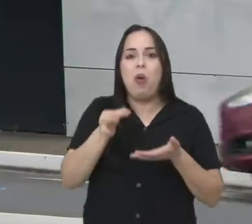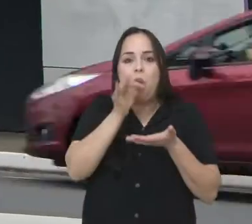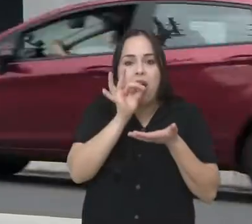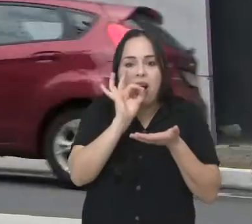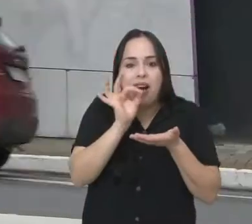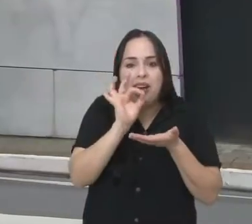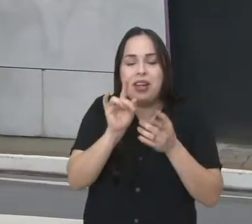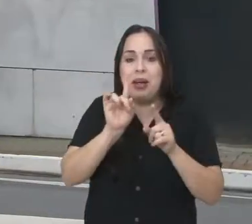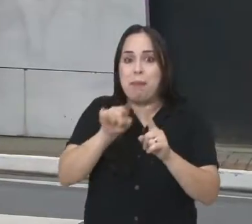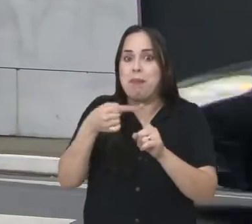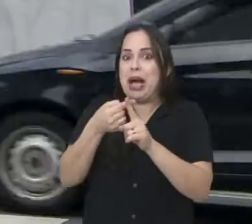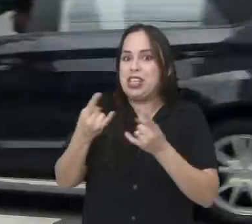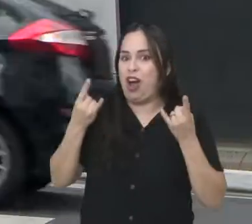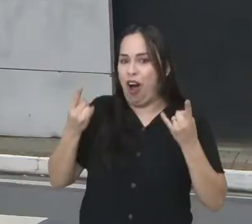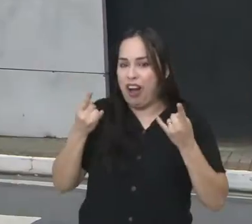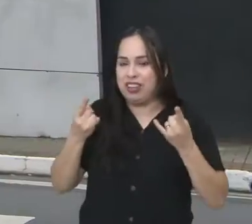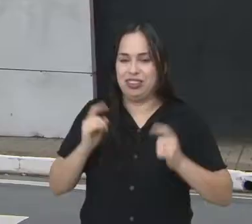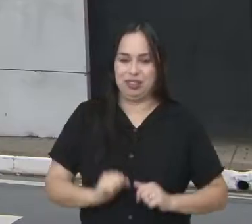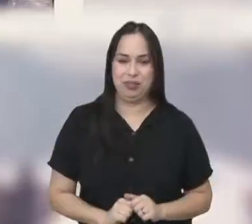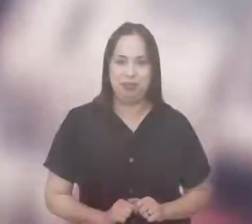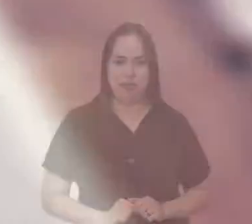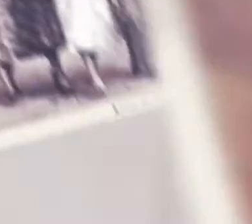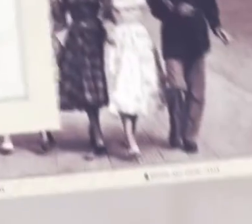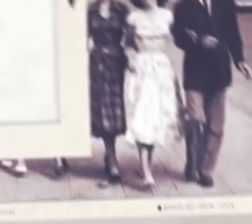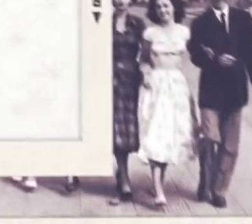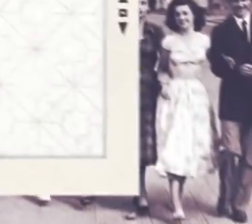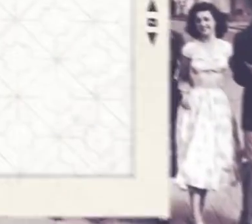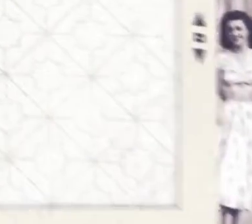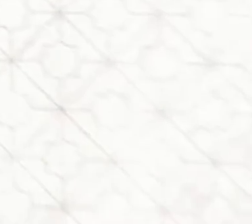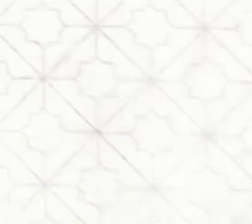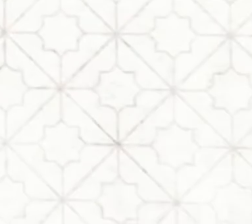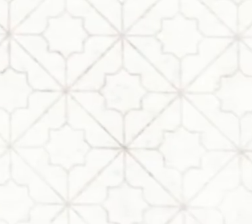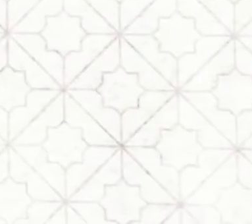fica no bairro São Dimas. Imperdível.